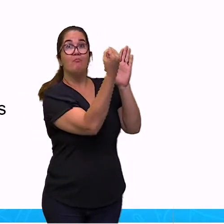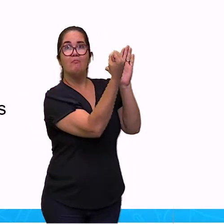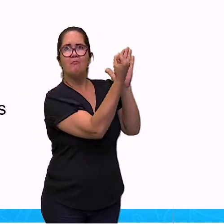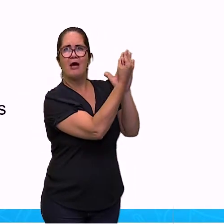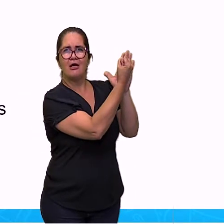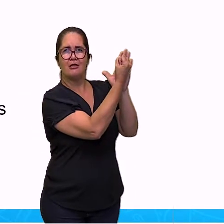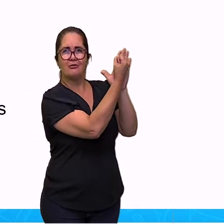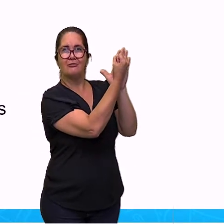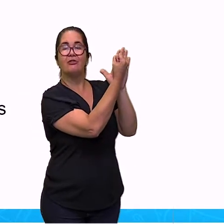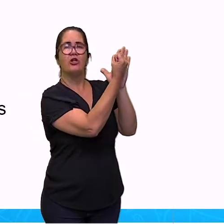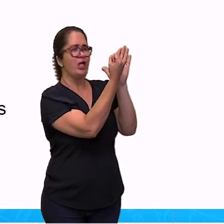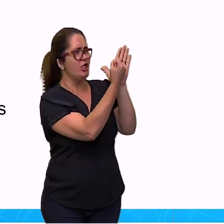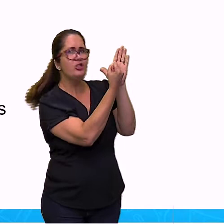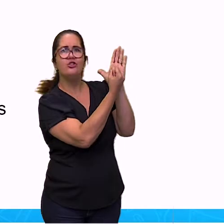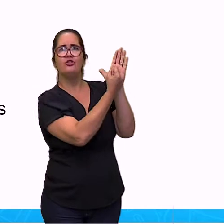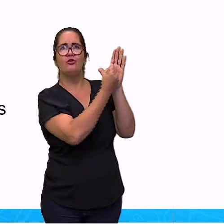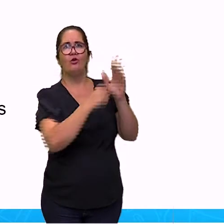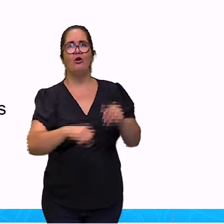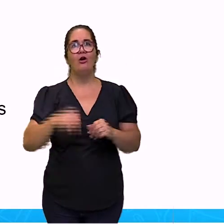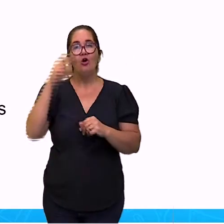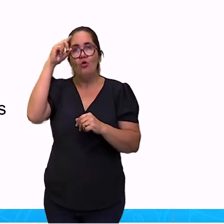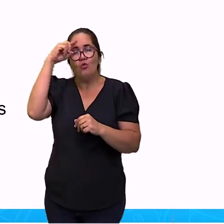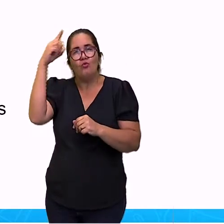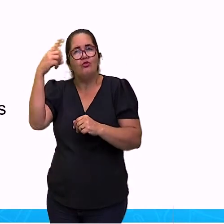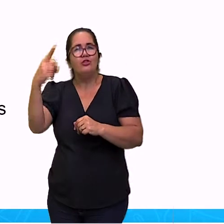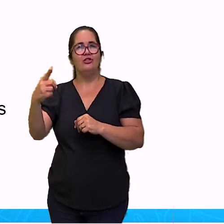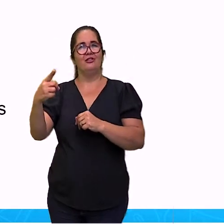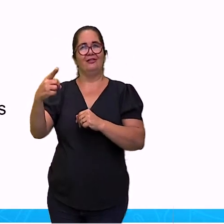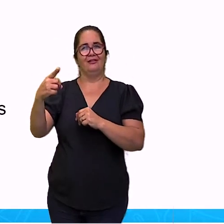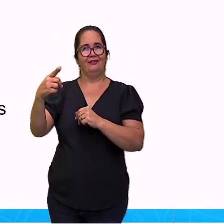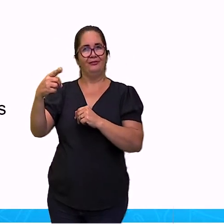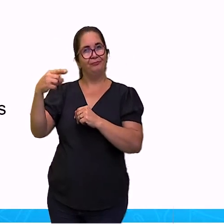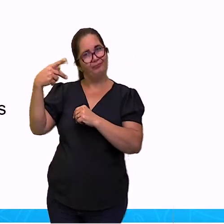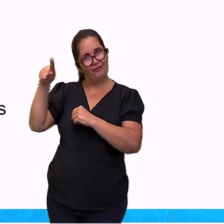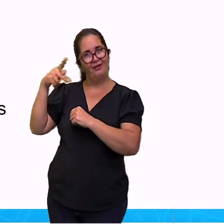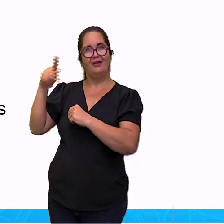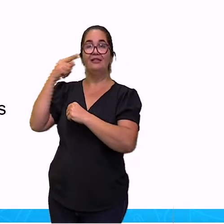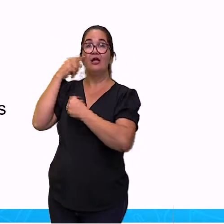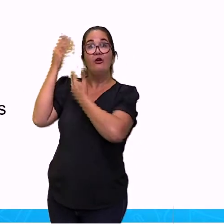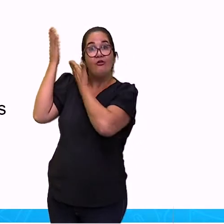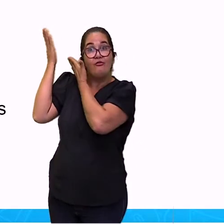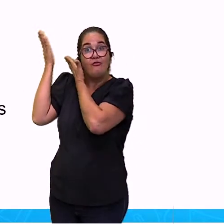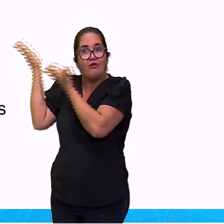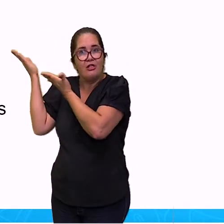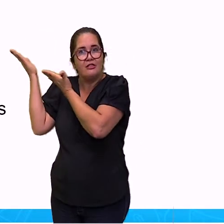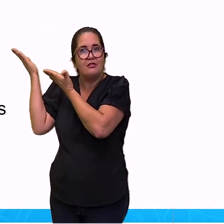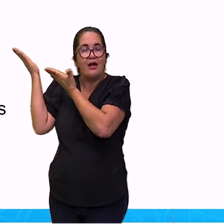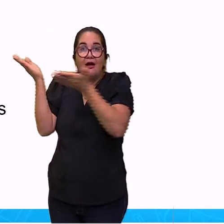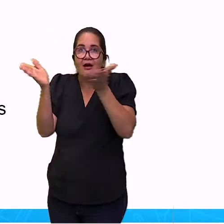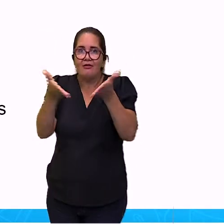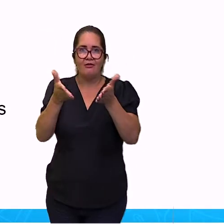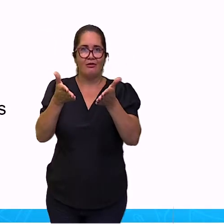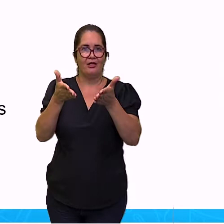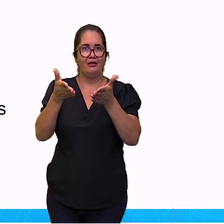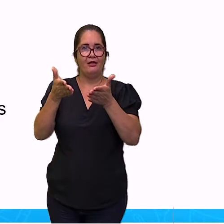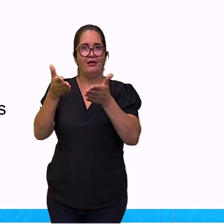Agora nós já vamos para uma dança mais clássica, mais moderna, né? Uma dança que chegou aí